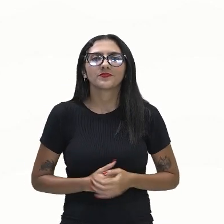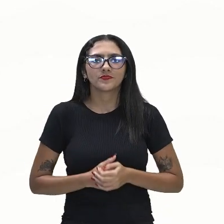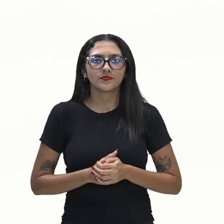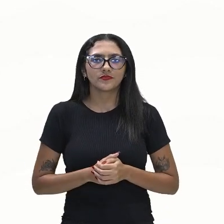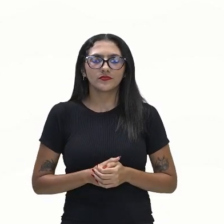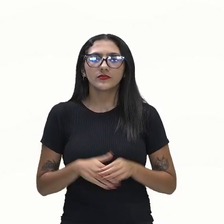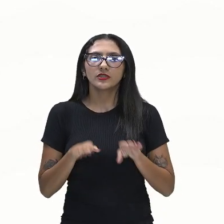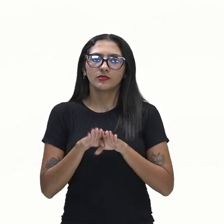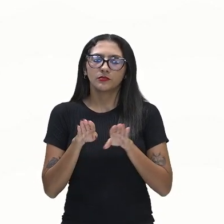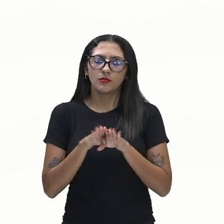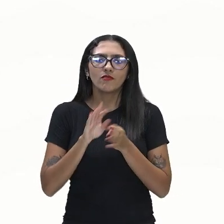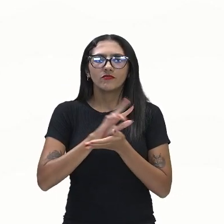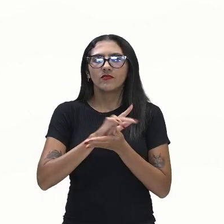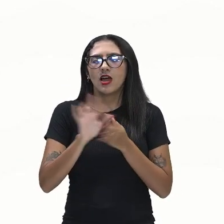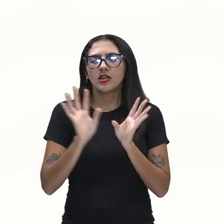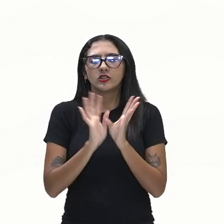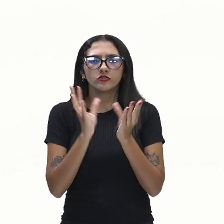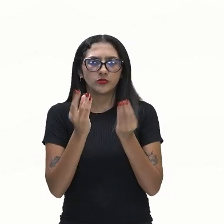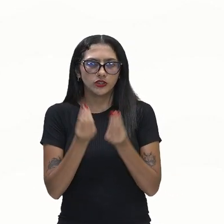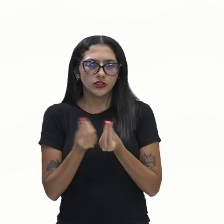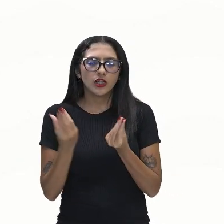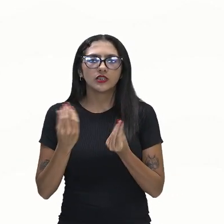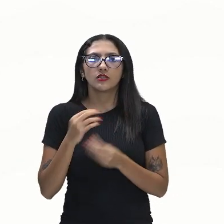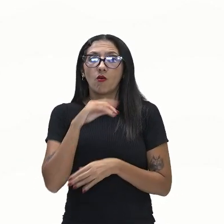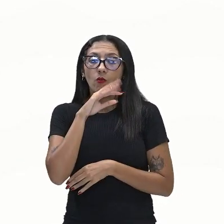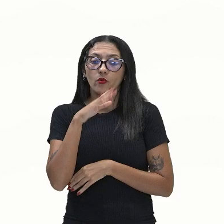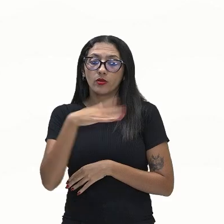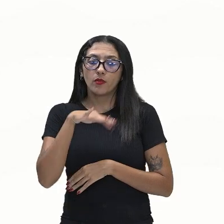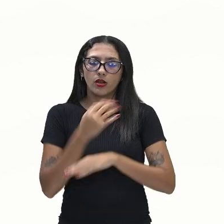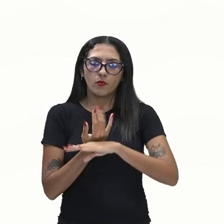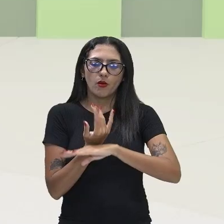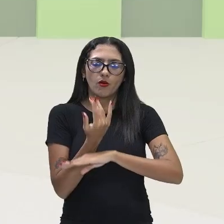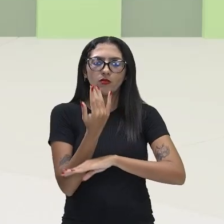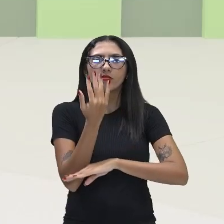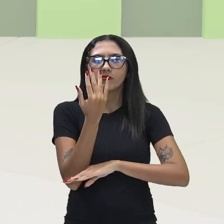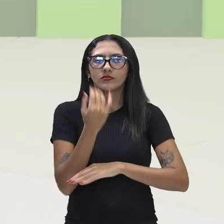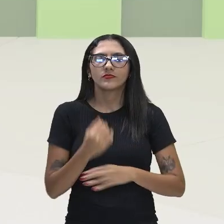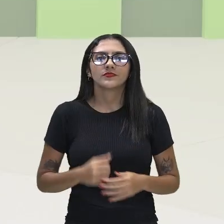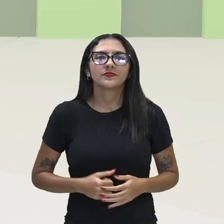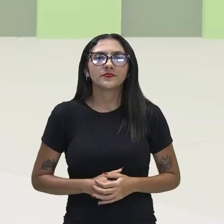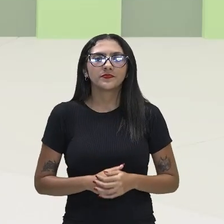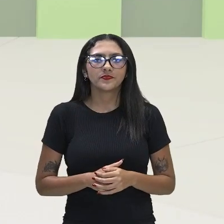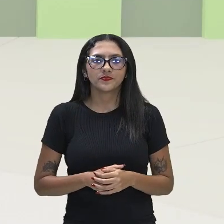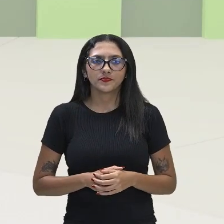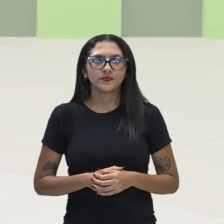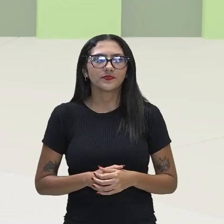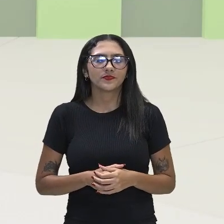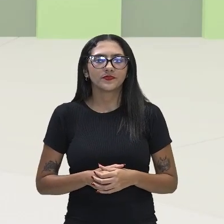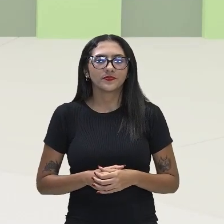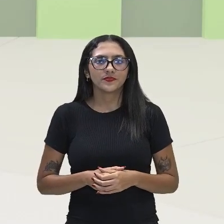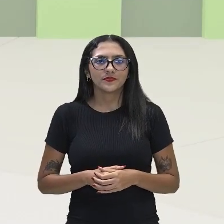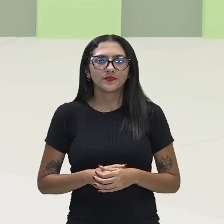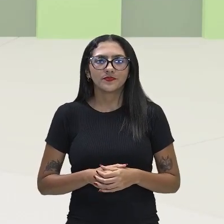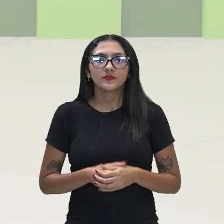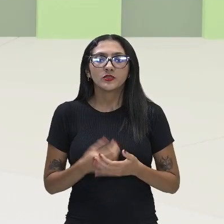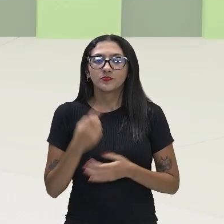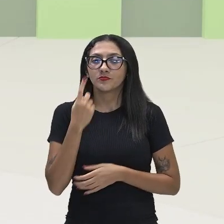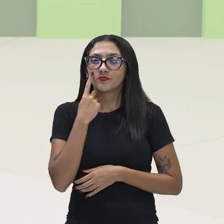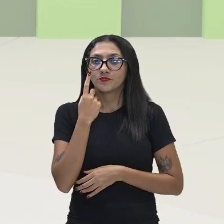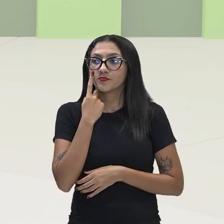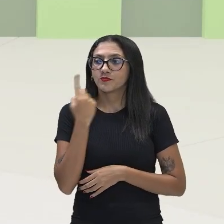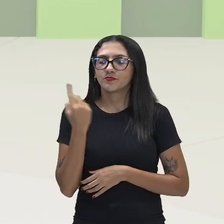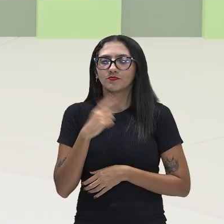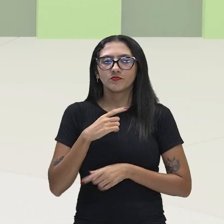esses gases de efeito estufa ali na atmosfera contribuem para isso. Veja aí que nós temos aqui, olha, um